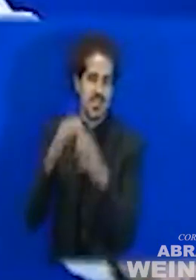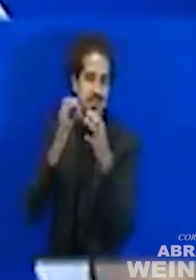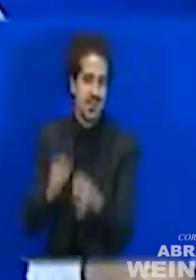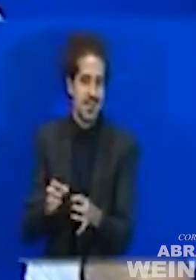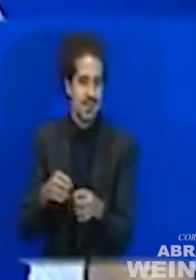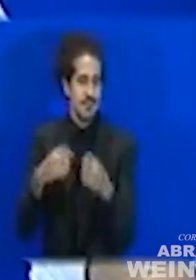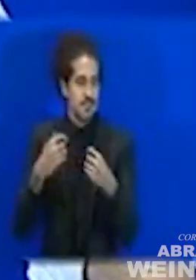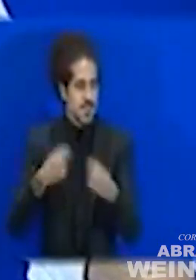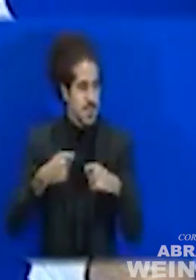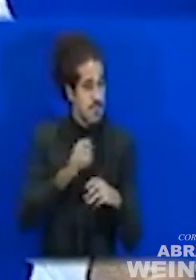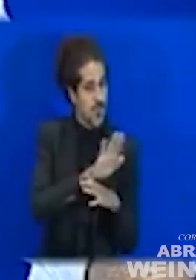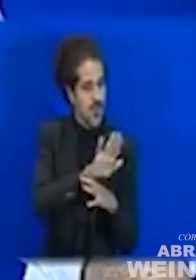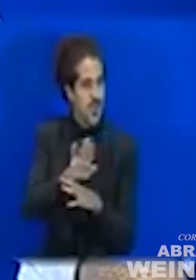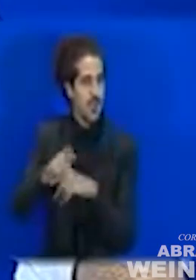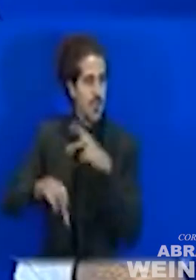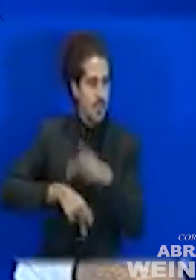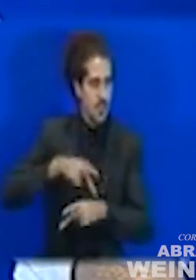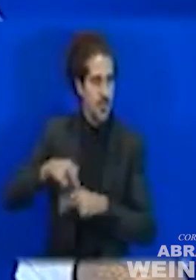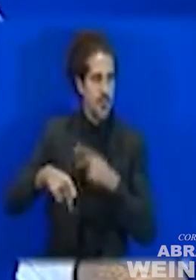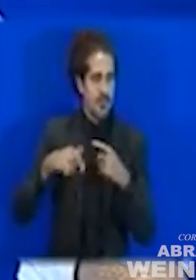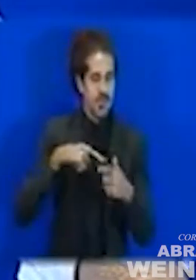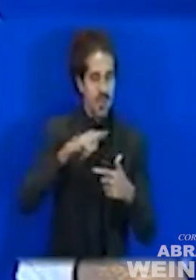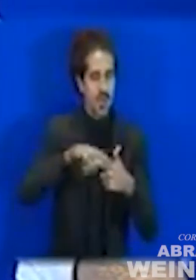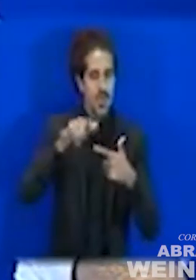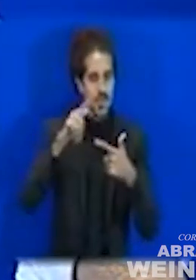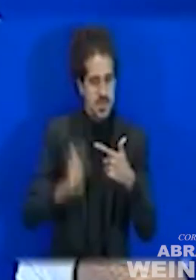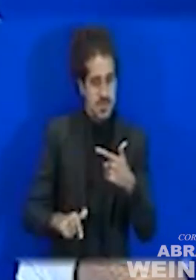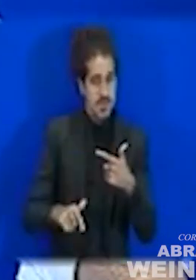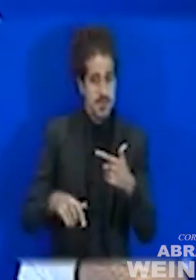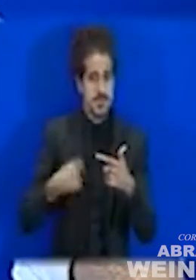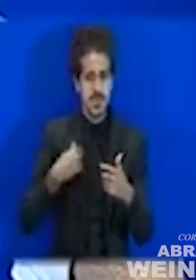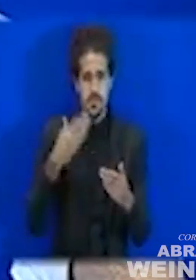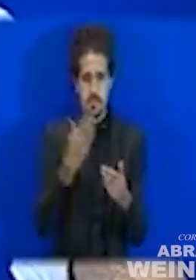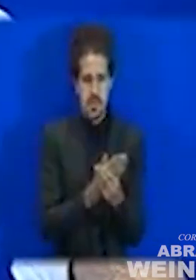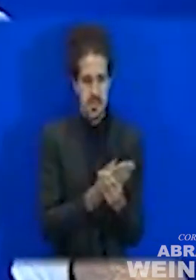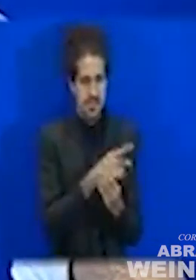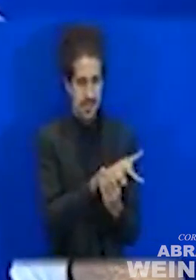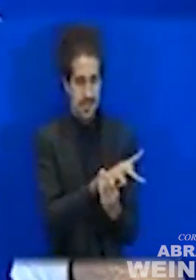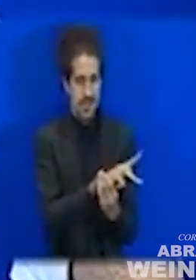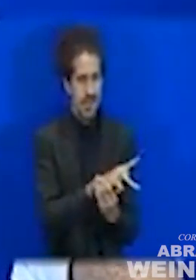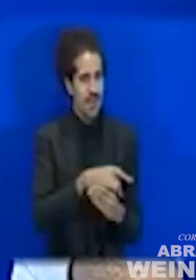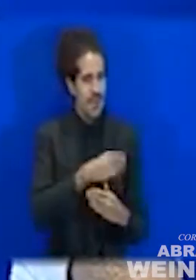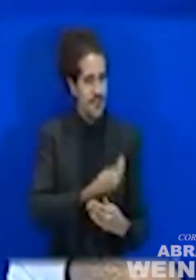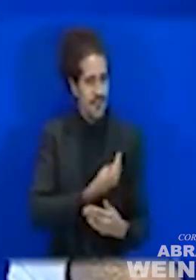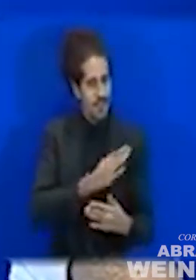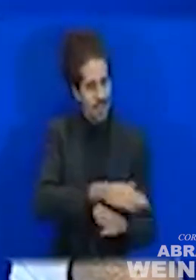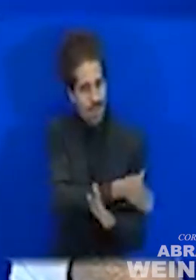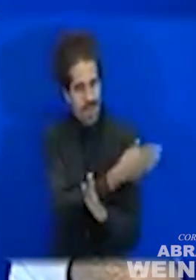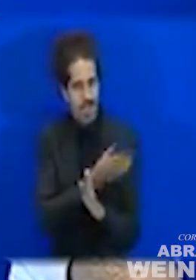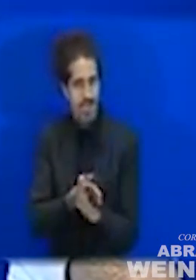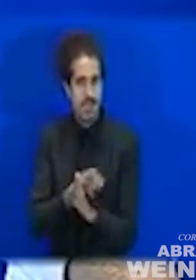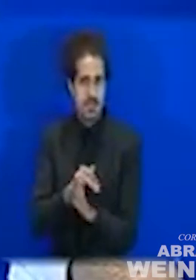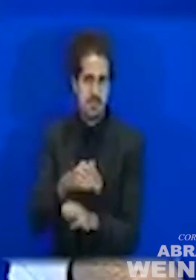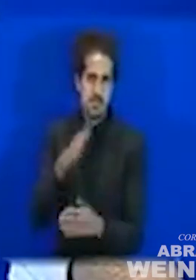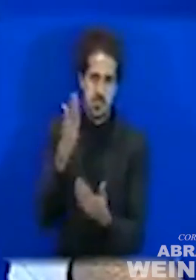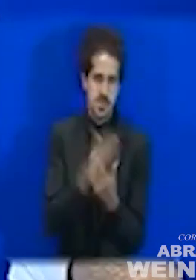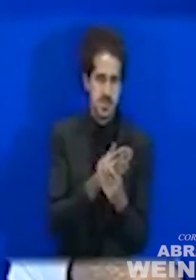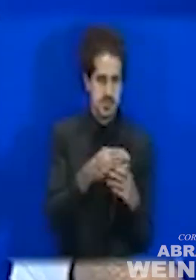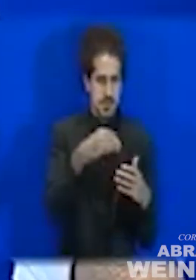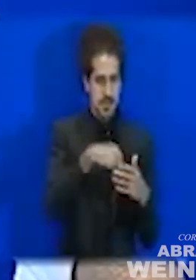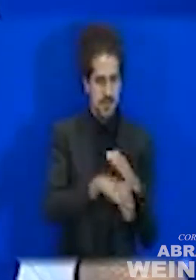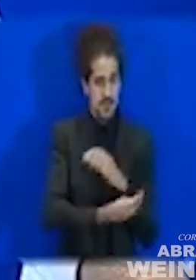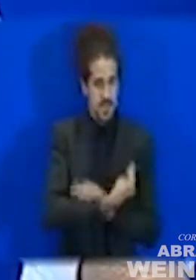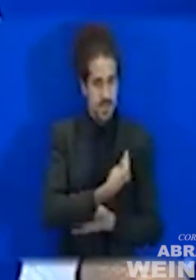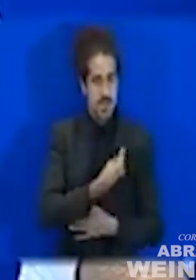sim, consequência. A pessoa não vai fazer exame e fica na ficha corrida dela o resto da vida. Se ela virar